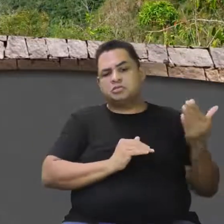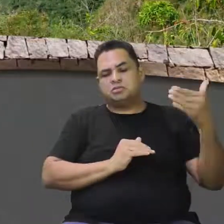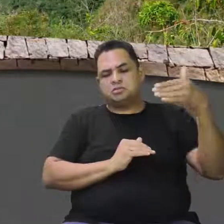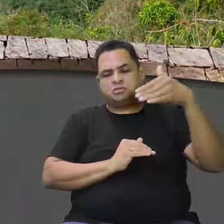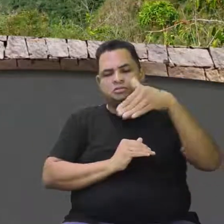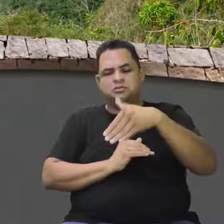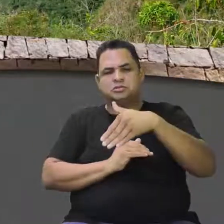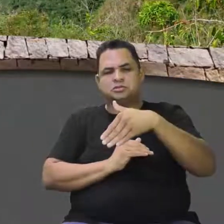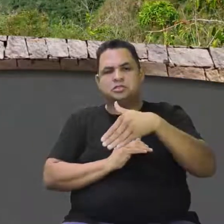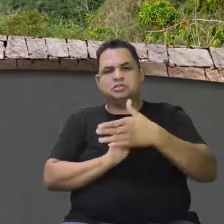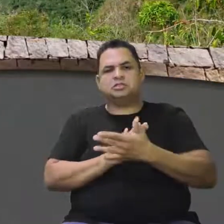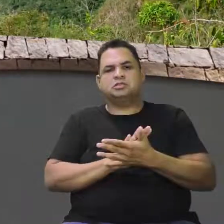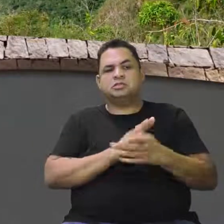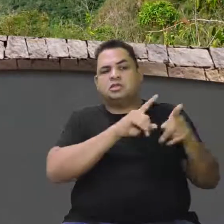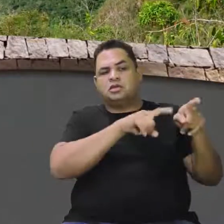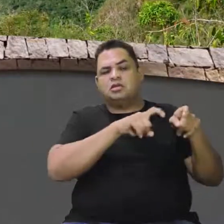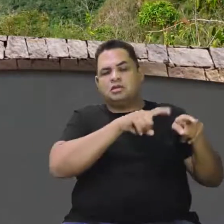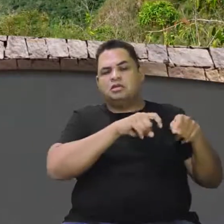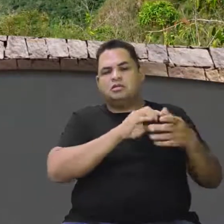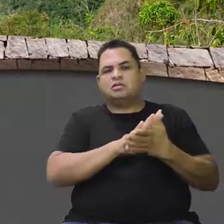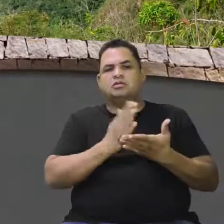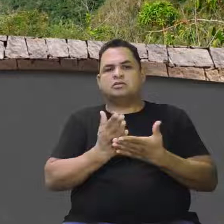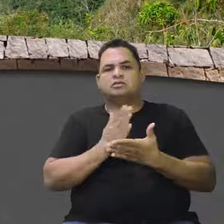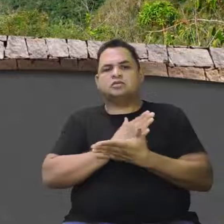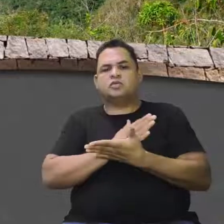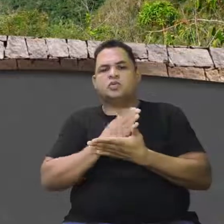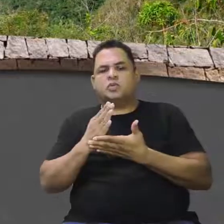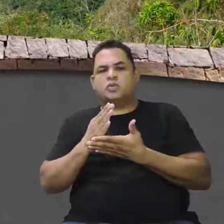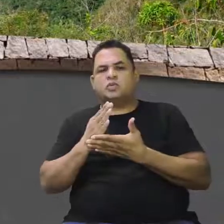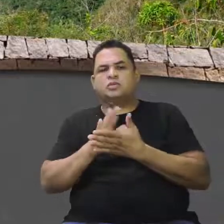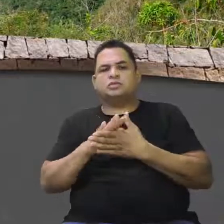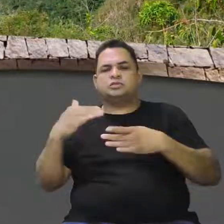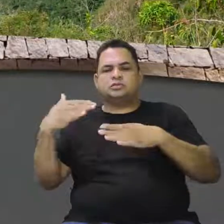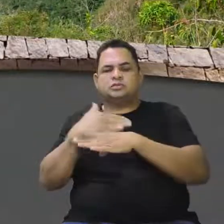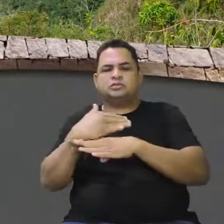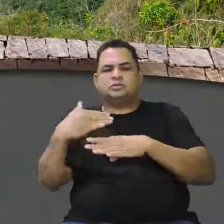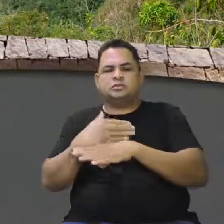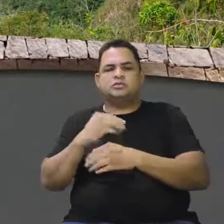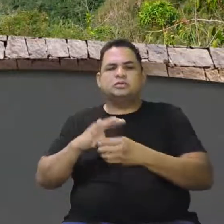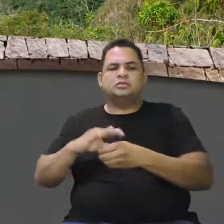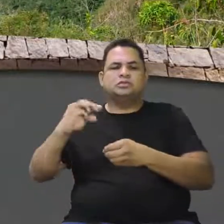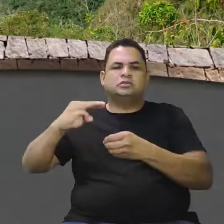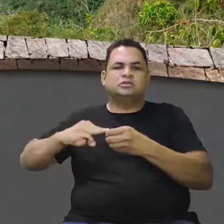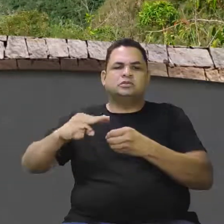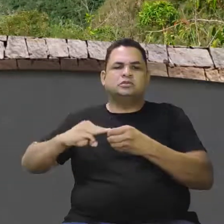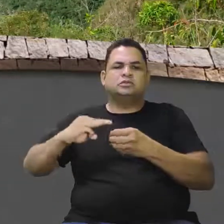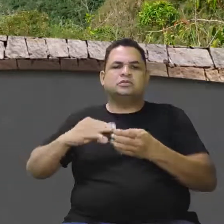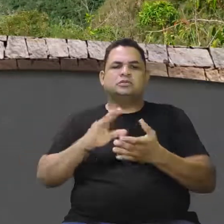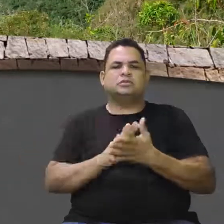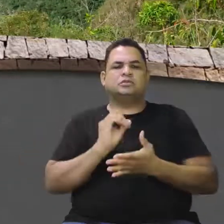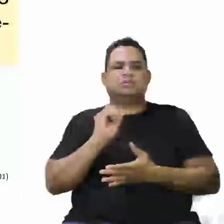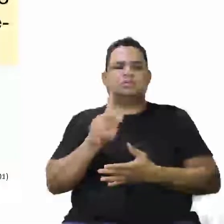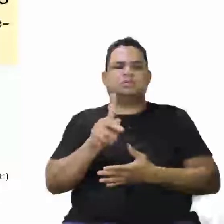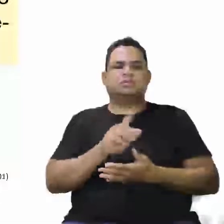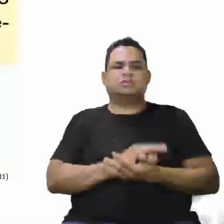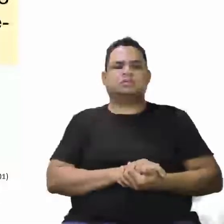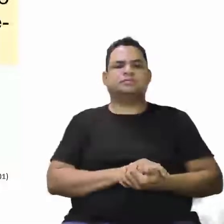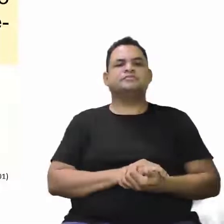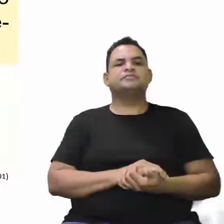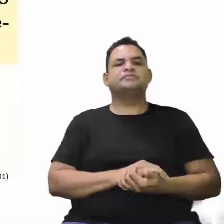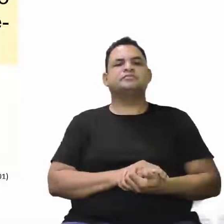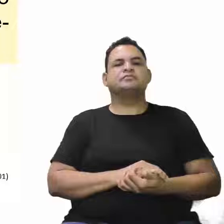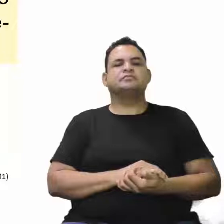áreas rurais e buscaram aí a fixação na parte urbana dos municípios. Beleza? Vamos lá.